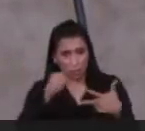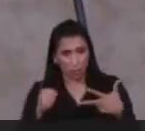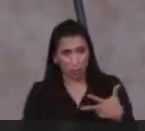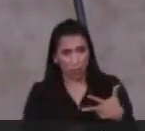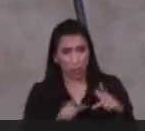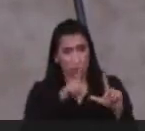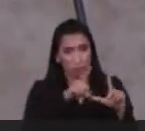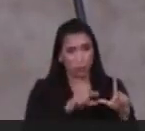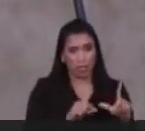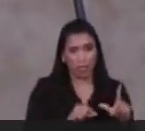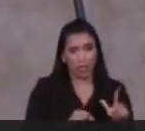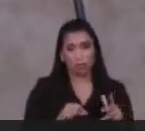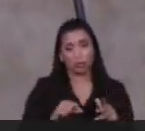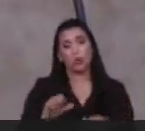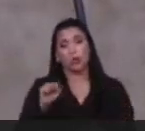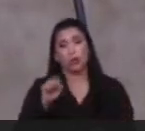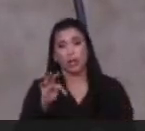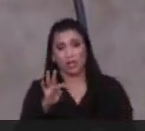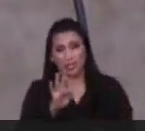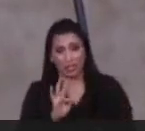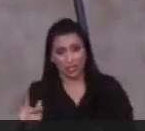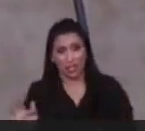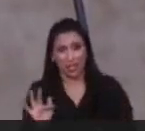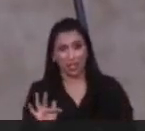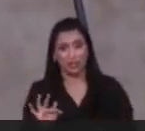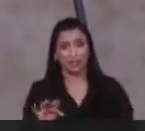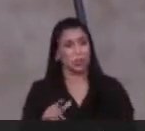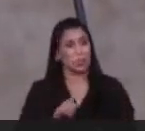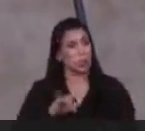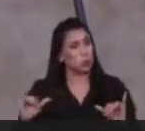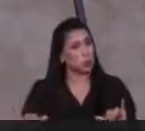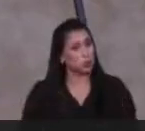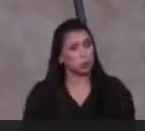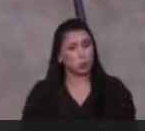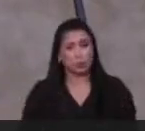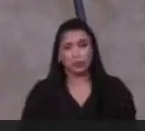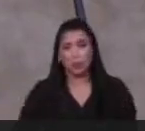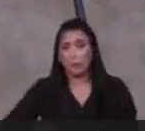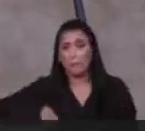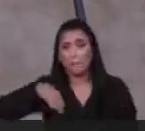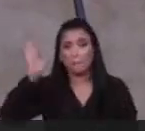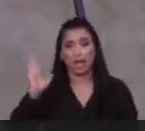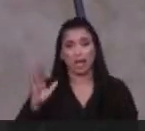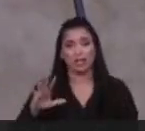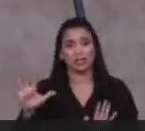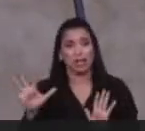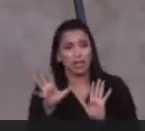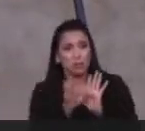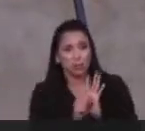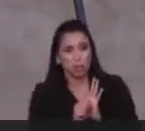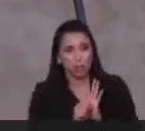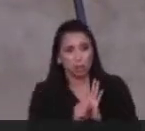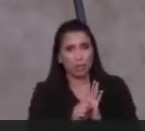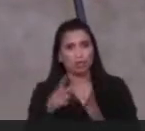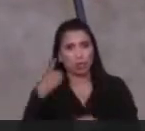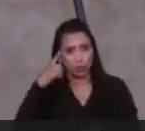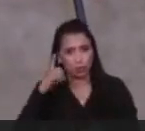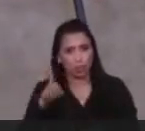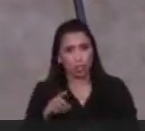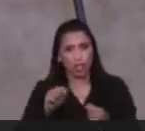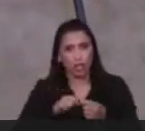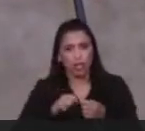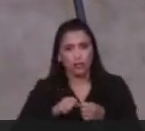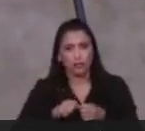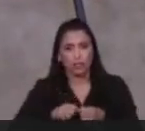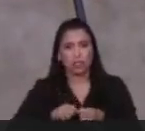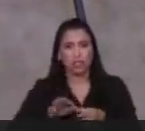Supremo, o mais atingido pelo vilanismo. Todos nós, simbolicamente de mãos dadas,